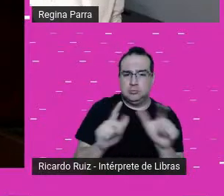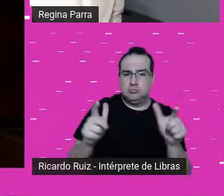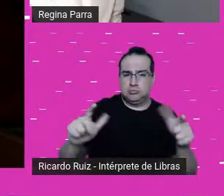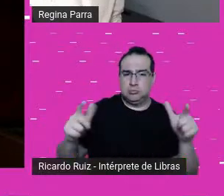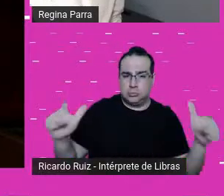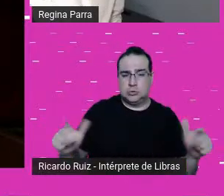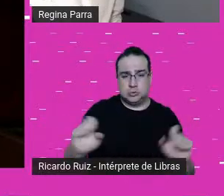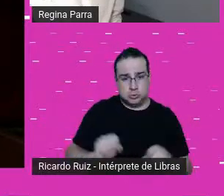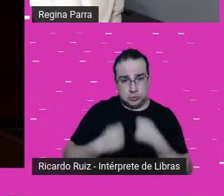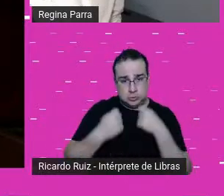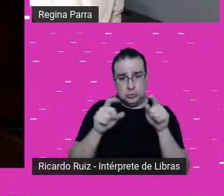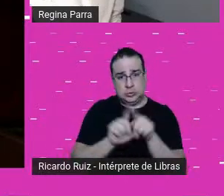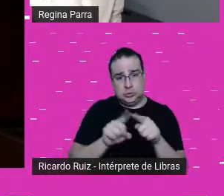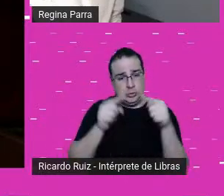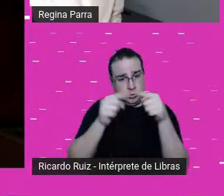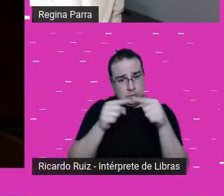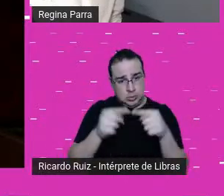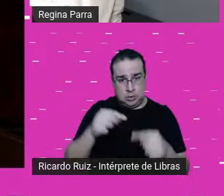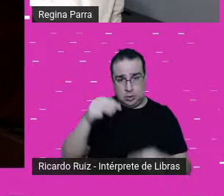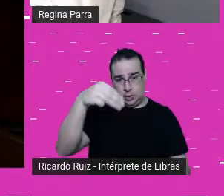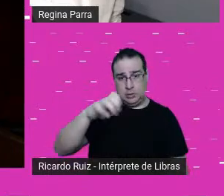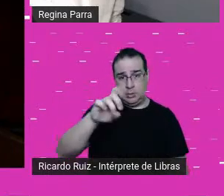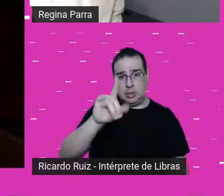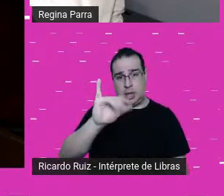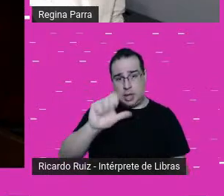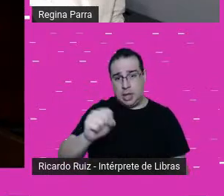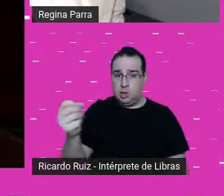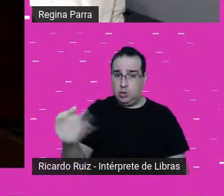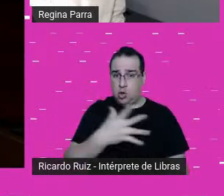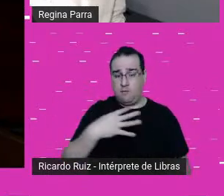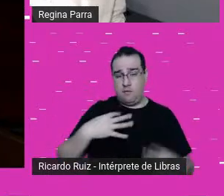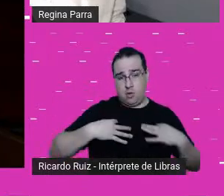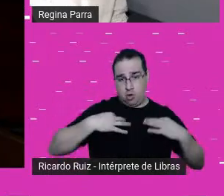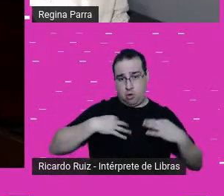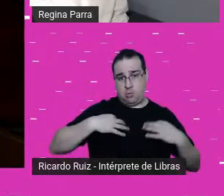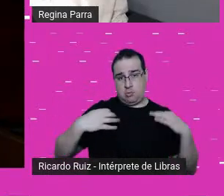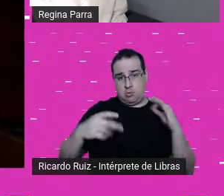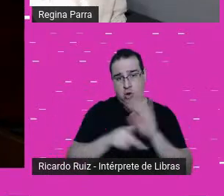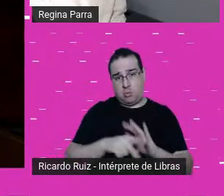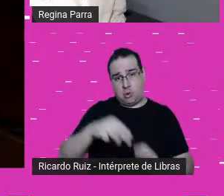me dediquei à Medeia, fiz um novo vestido para a Medeia,